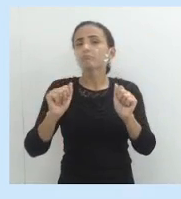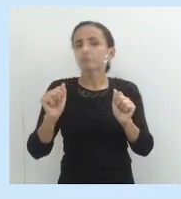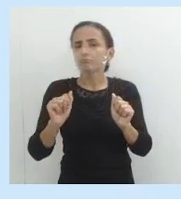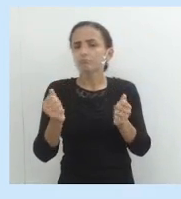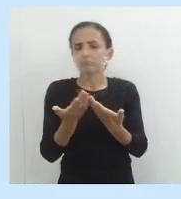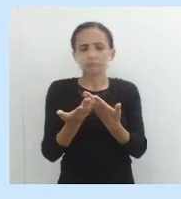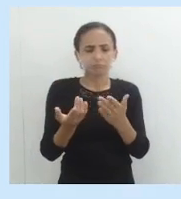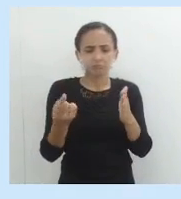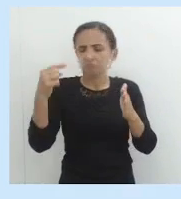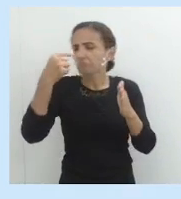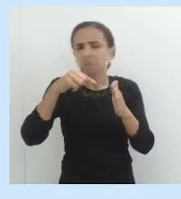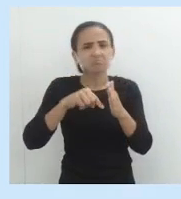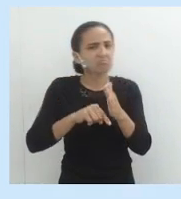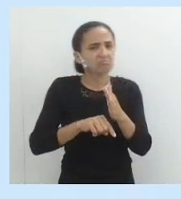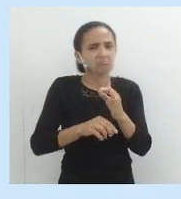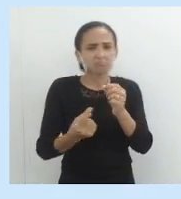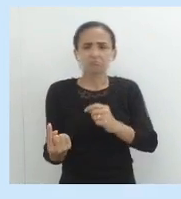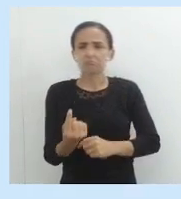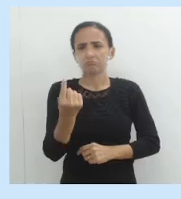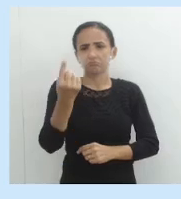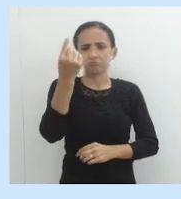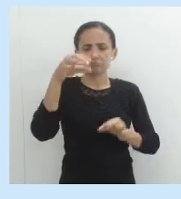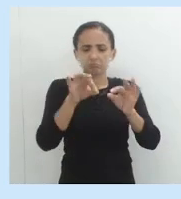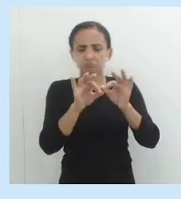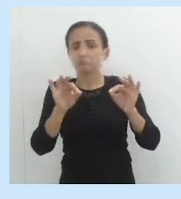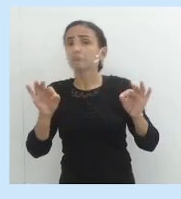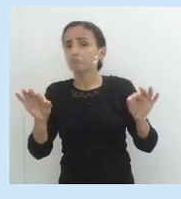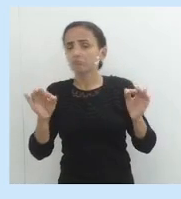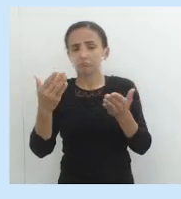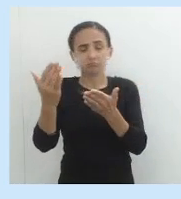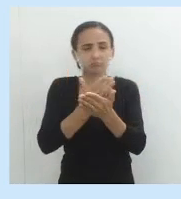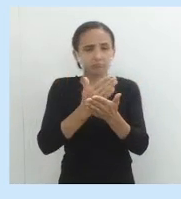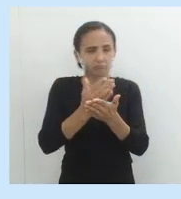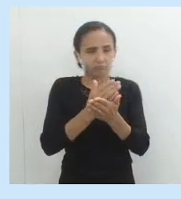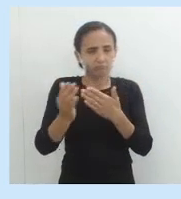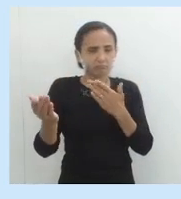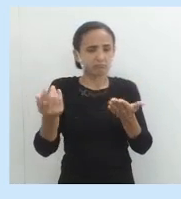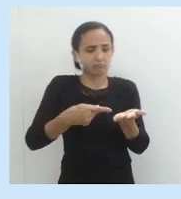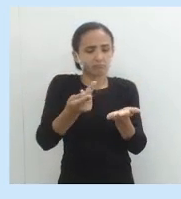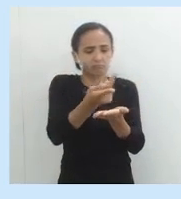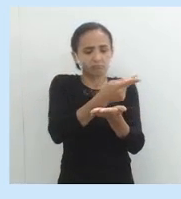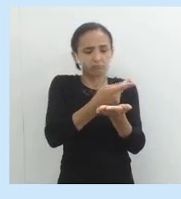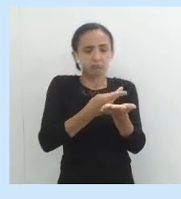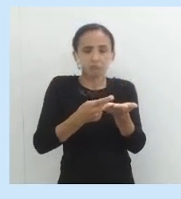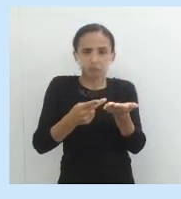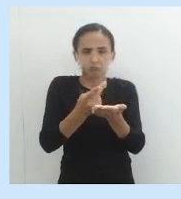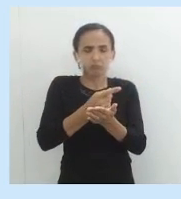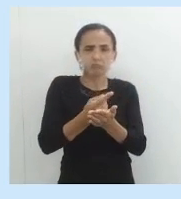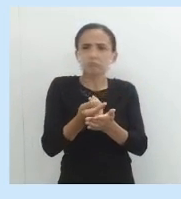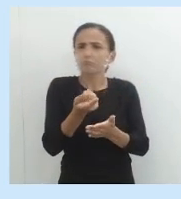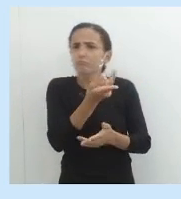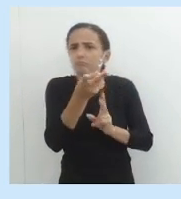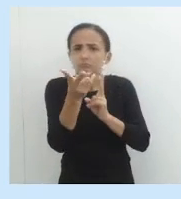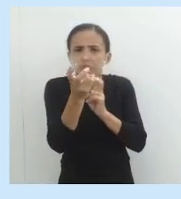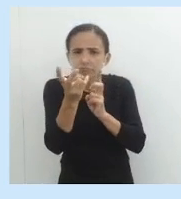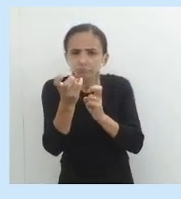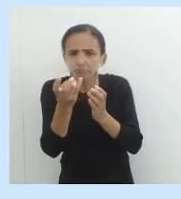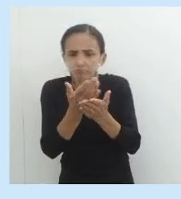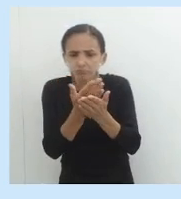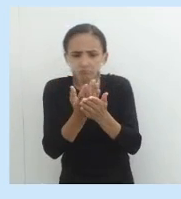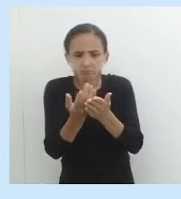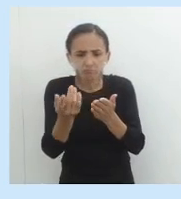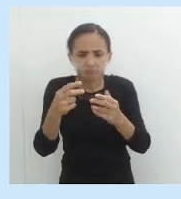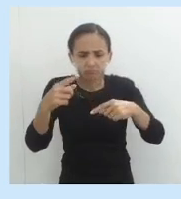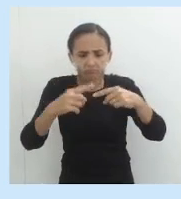tem profundidade, né? Ela só tem altura e largura, né? Mas alguns desenhos, né, com algumas técnicas, dá essa sensação para o espectador